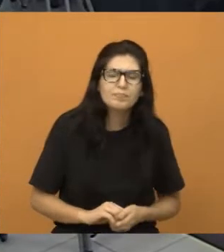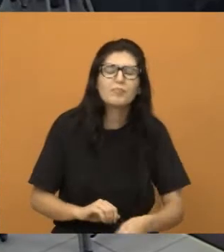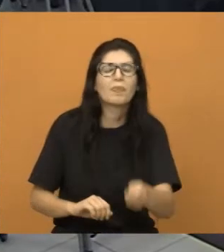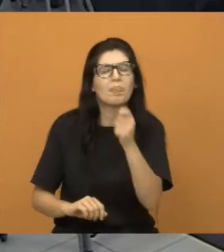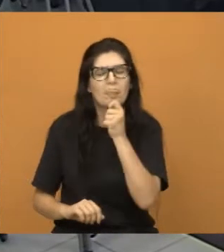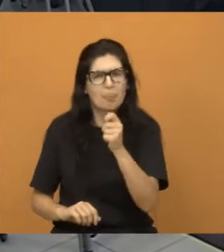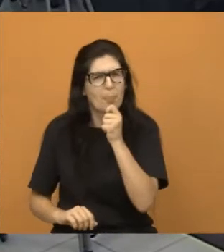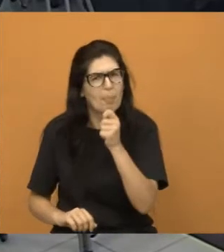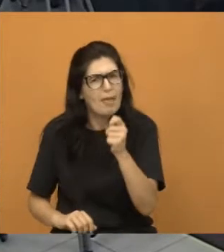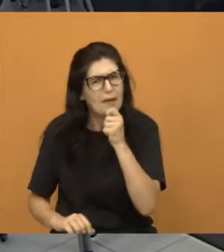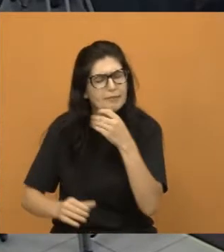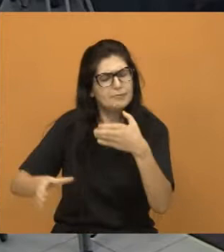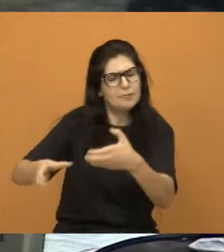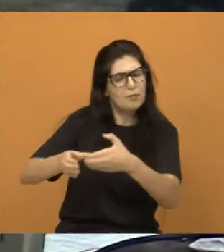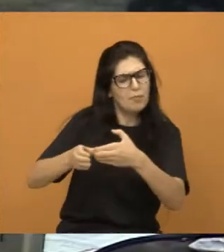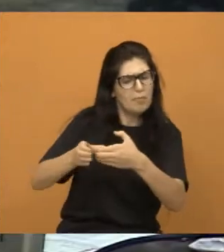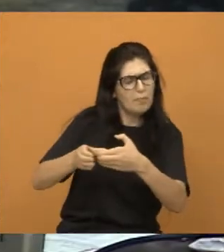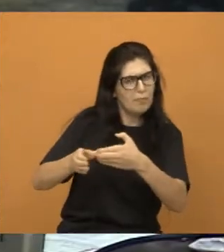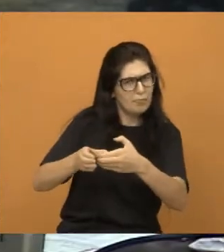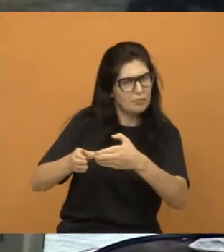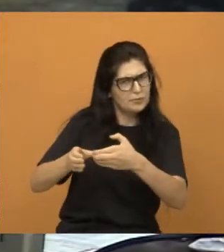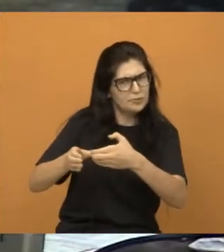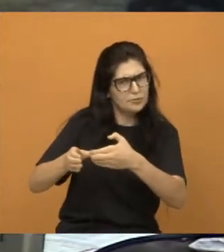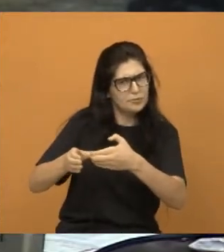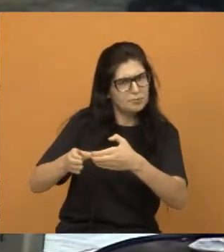ainda sendo concurso público, tá,